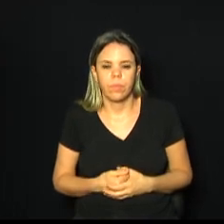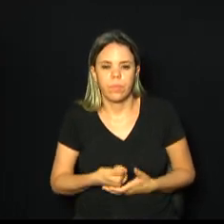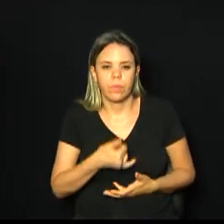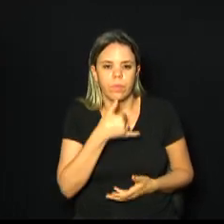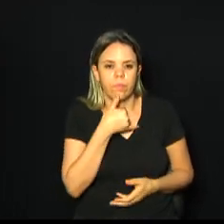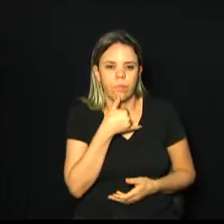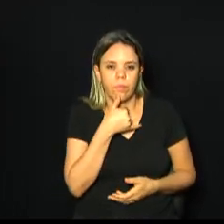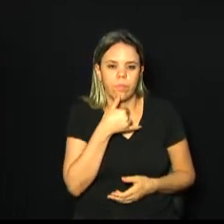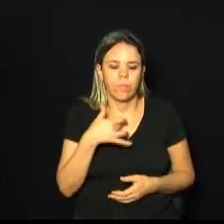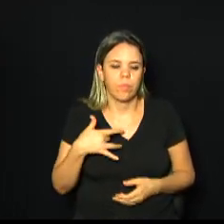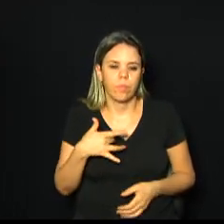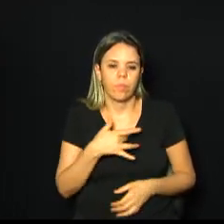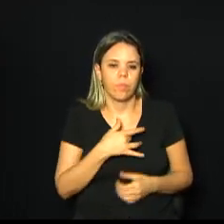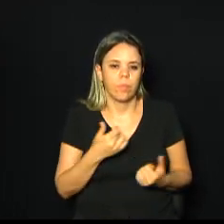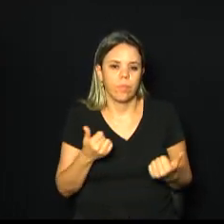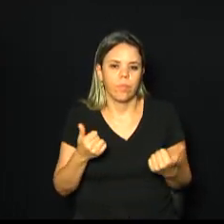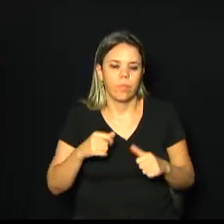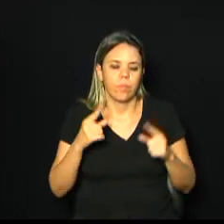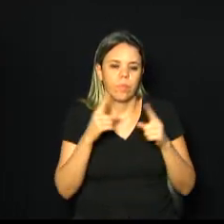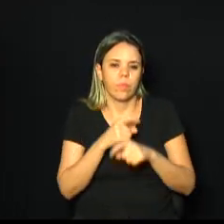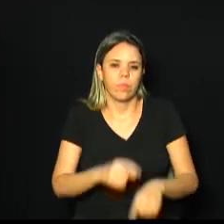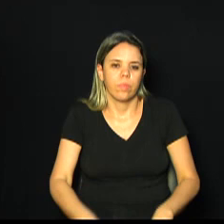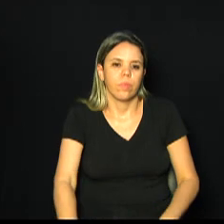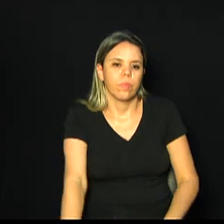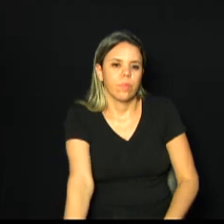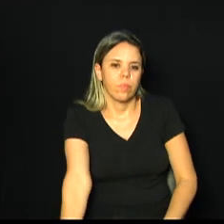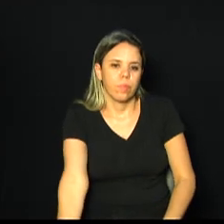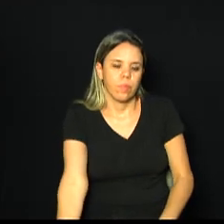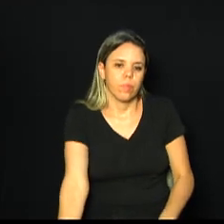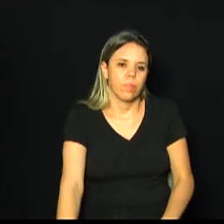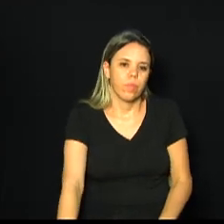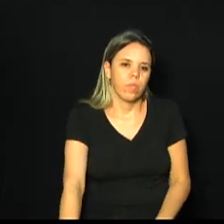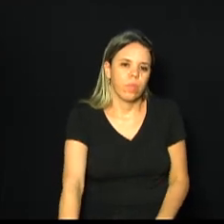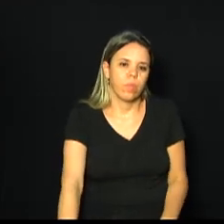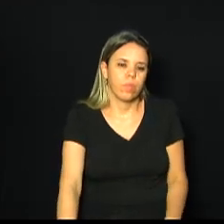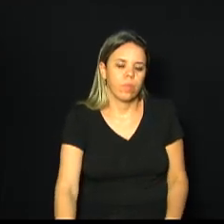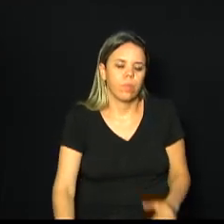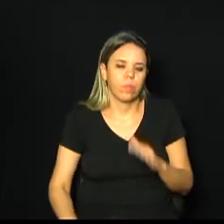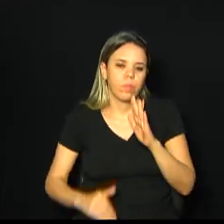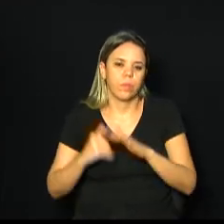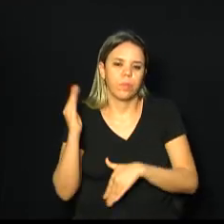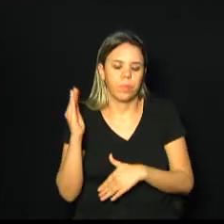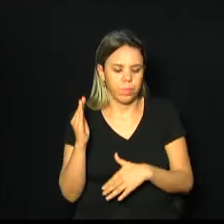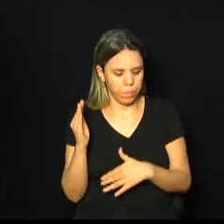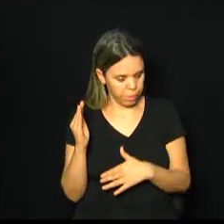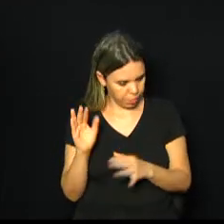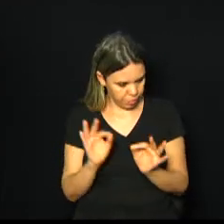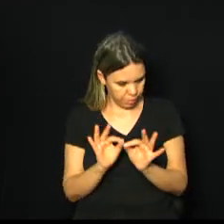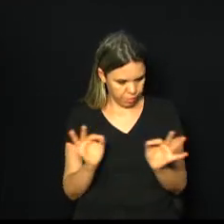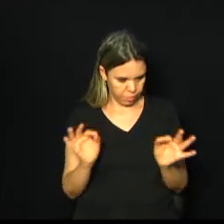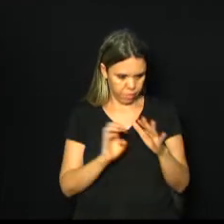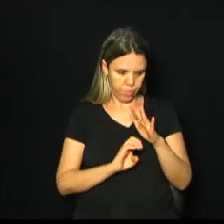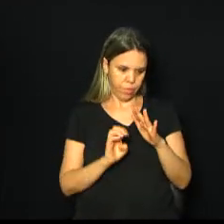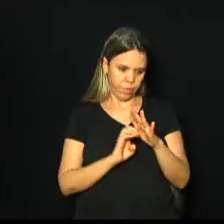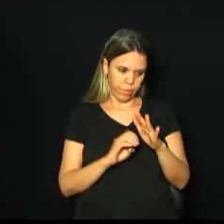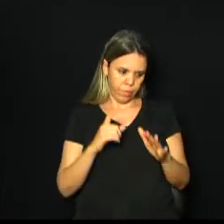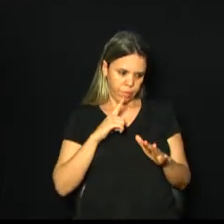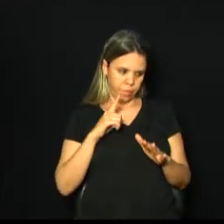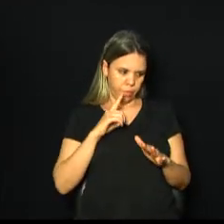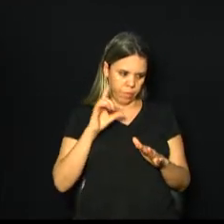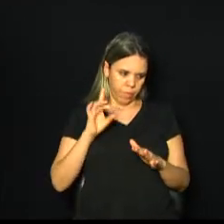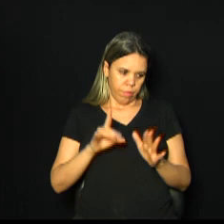Infelizmente, a área de saúde é bem complexa, porque ela vai muito além do que uma simples empresa que tem